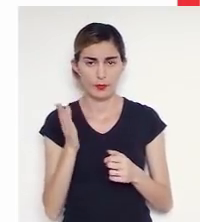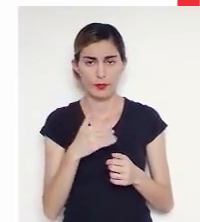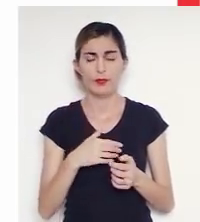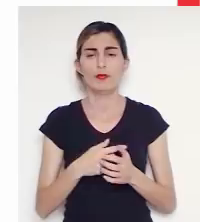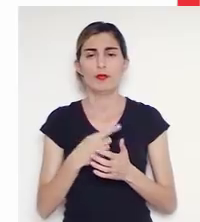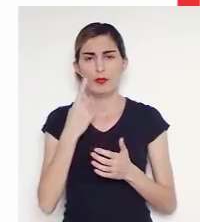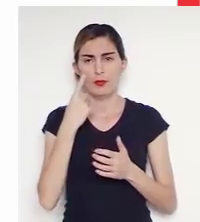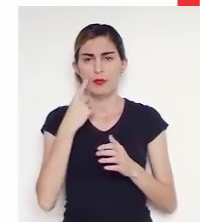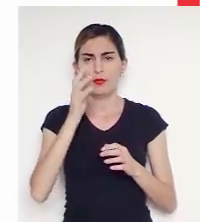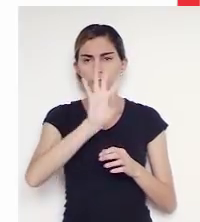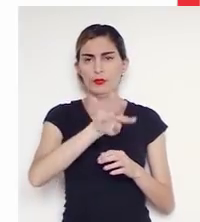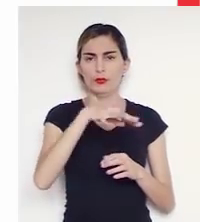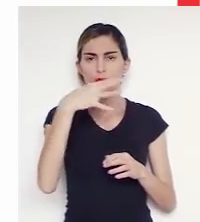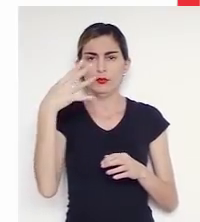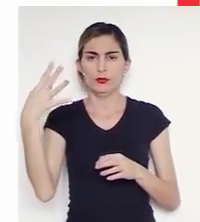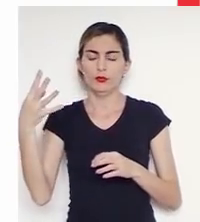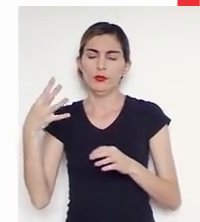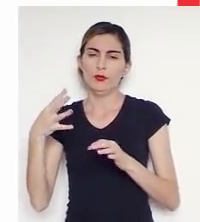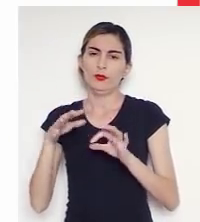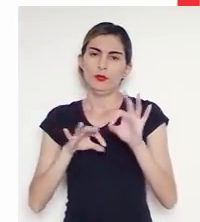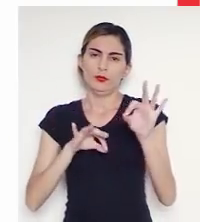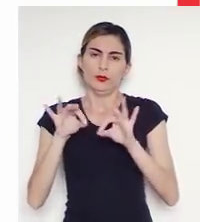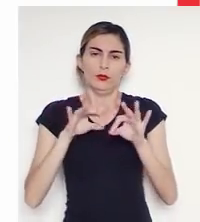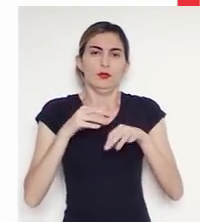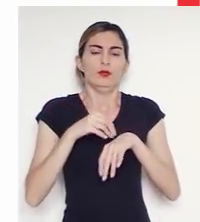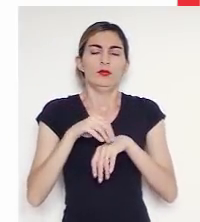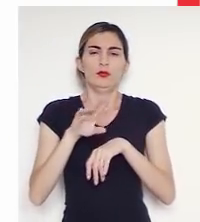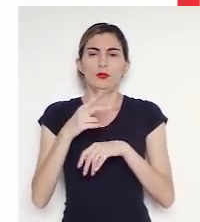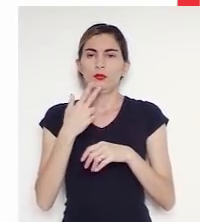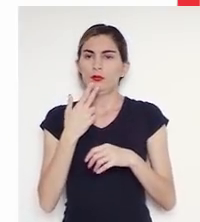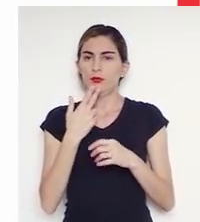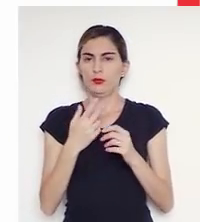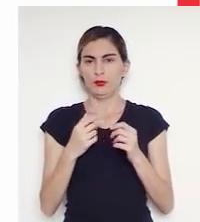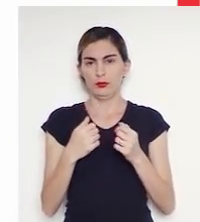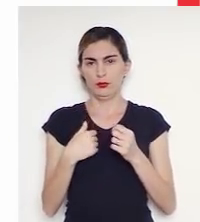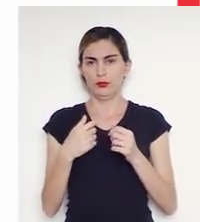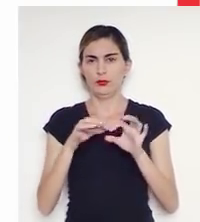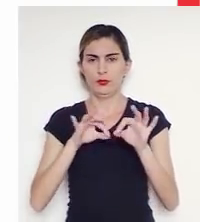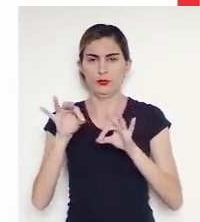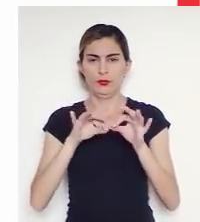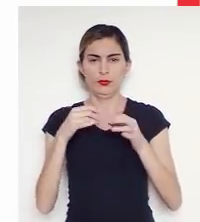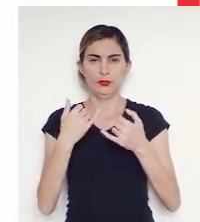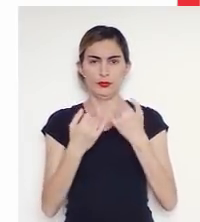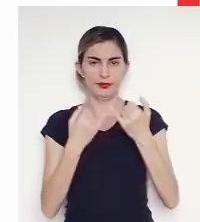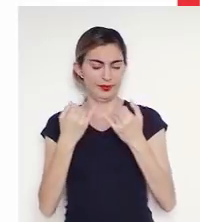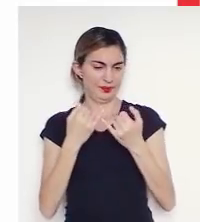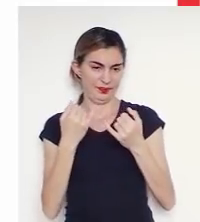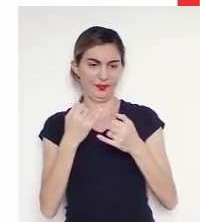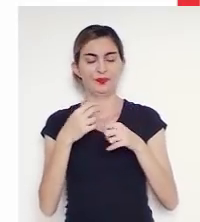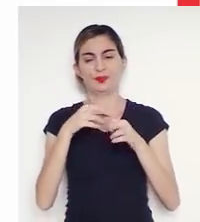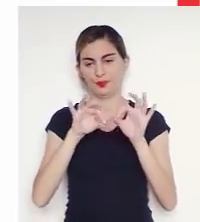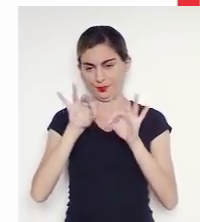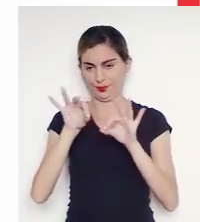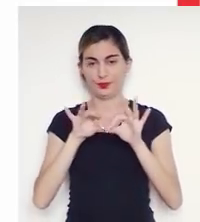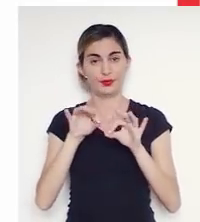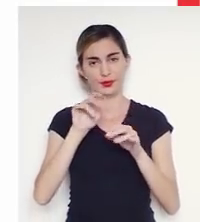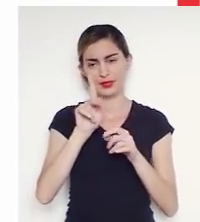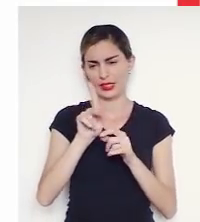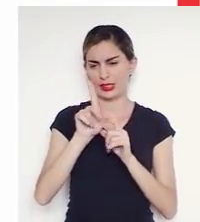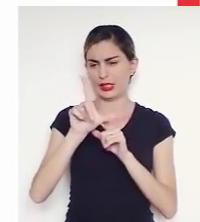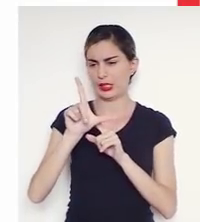vamos lá. Veja a tabela, eu queria dizer para você aqui, em tom de brincadeira,